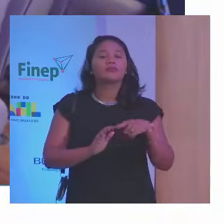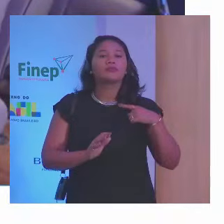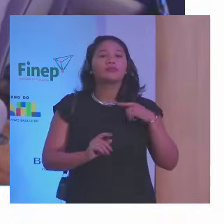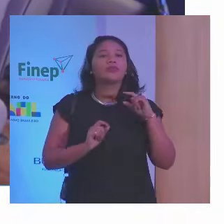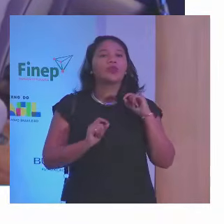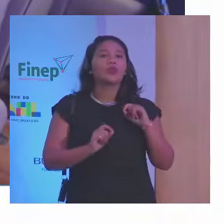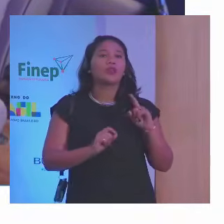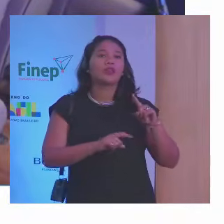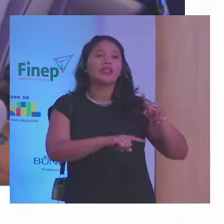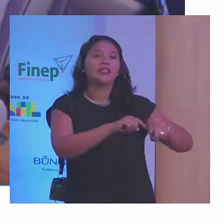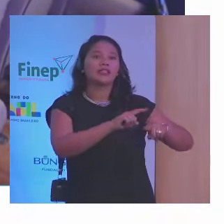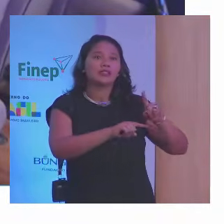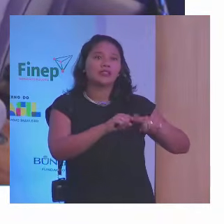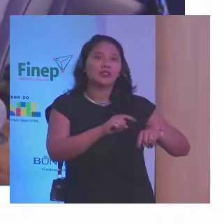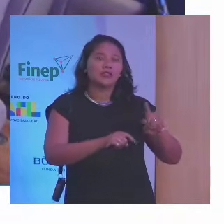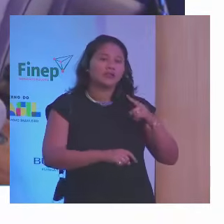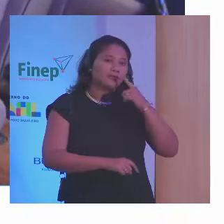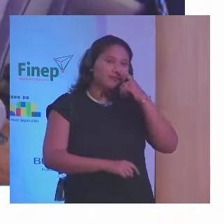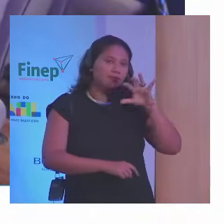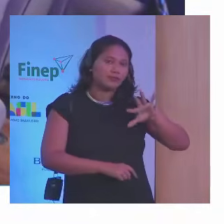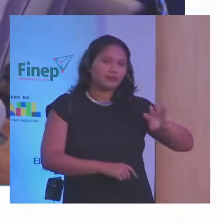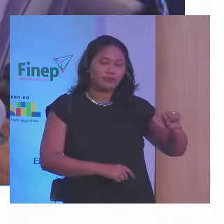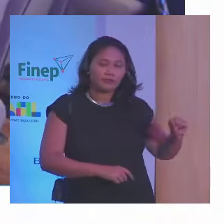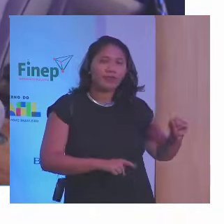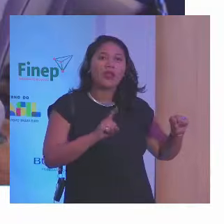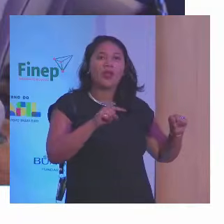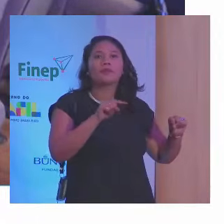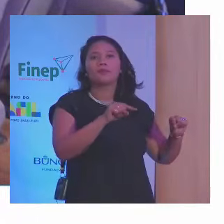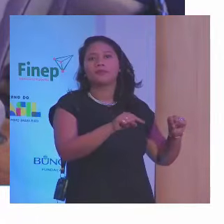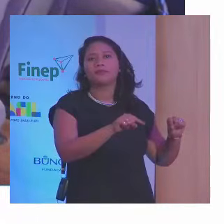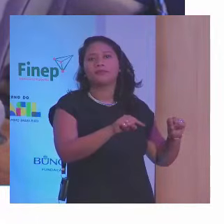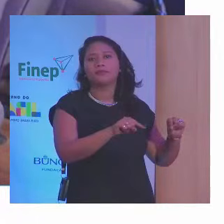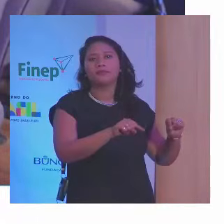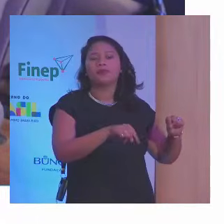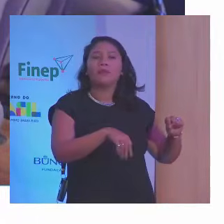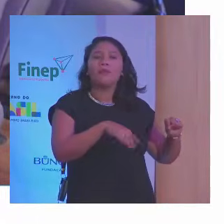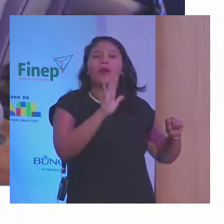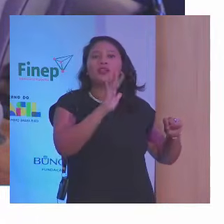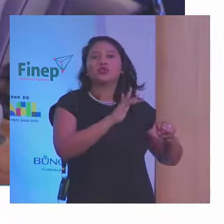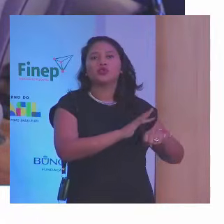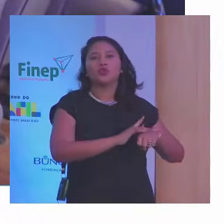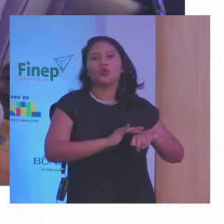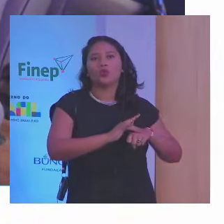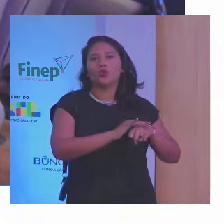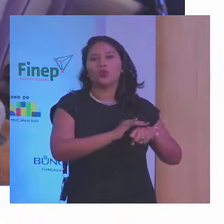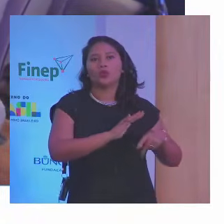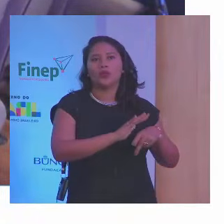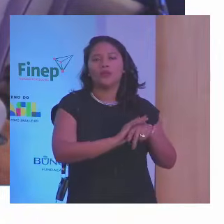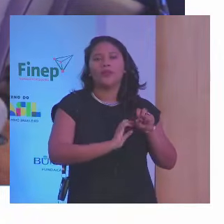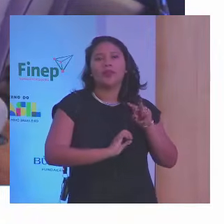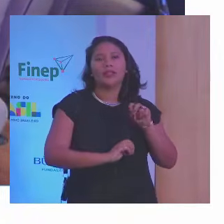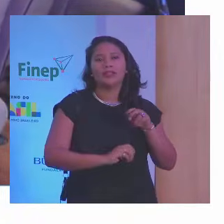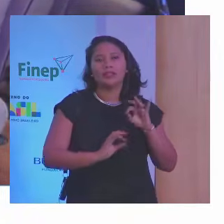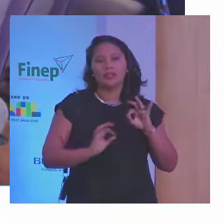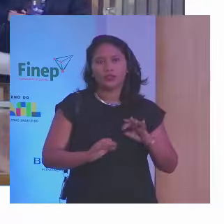de resíduos são as zonas que têm mais doenças parasitárias.